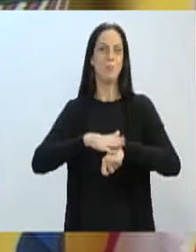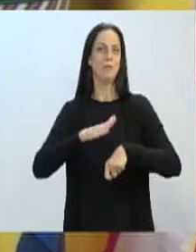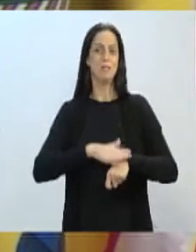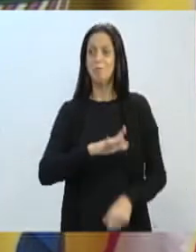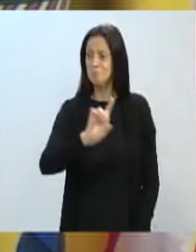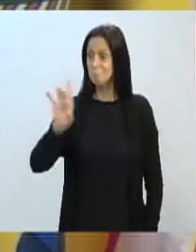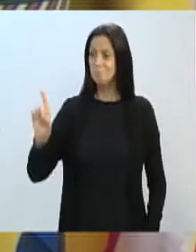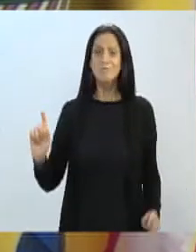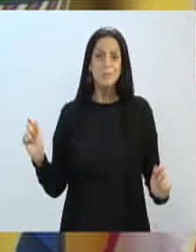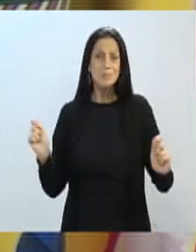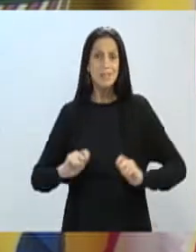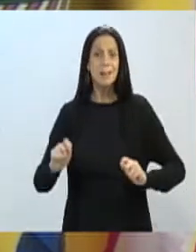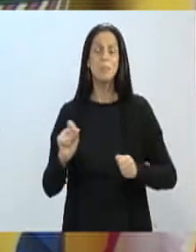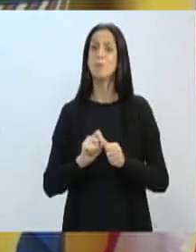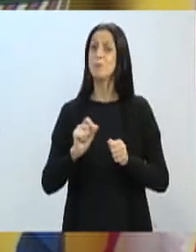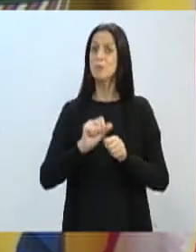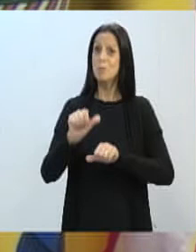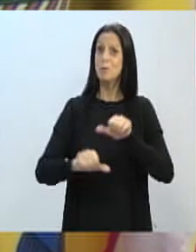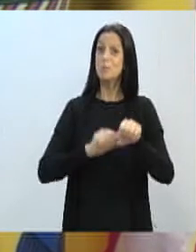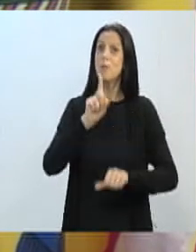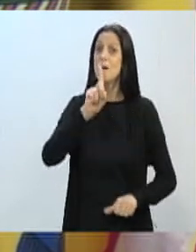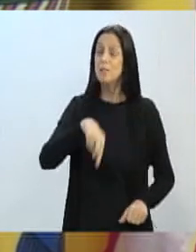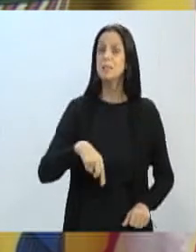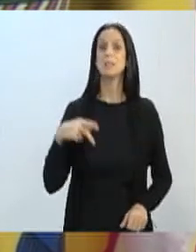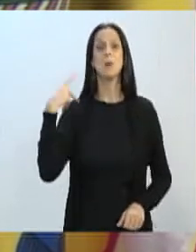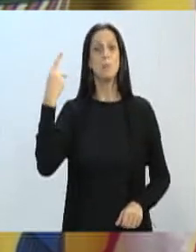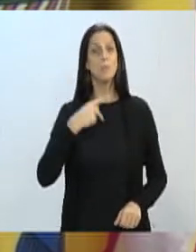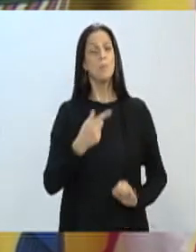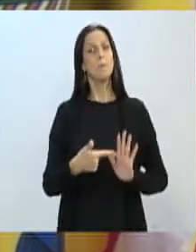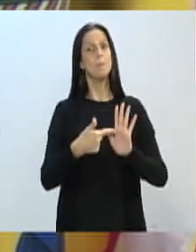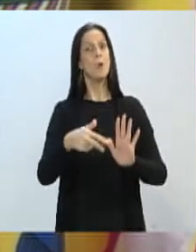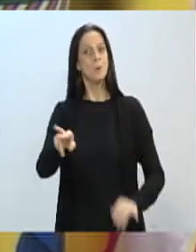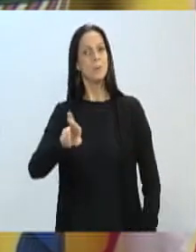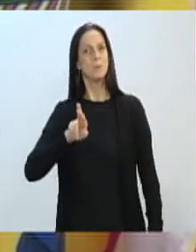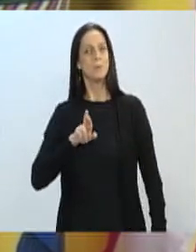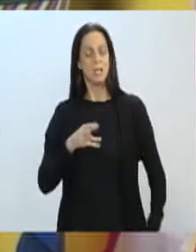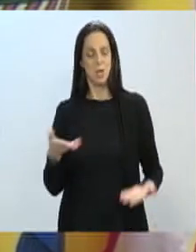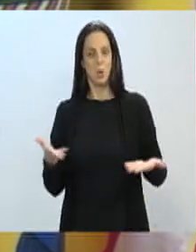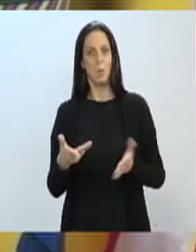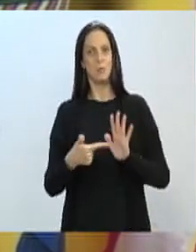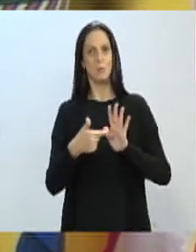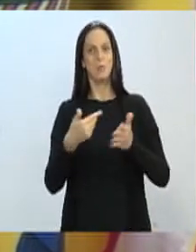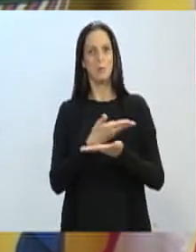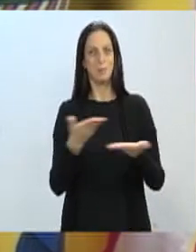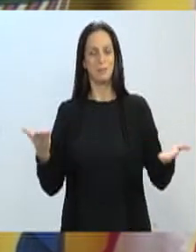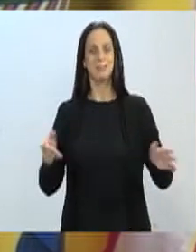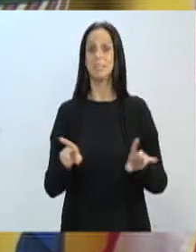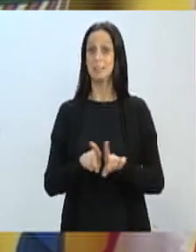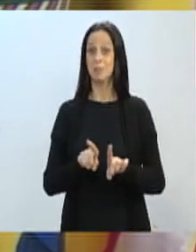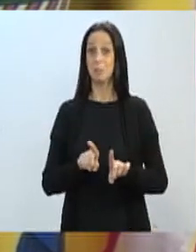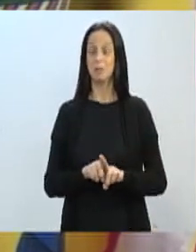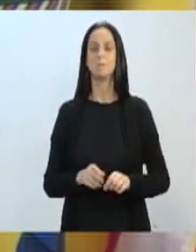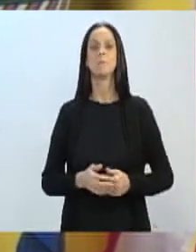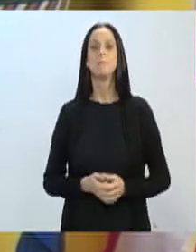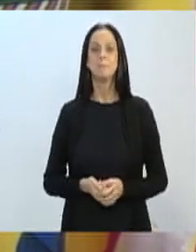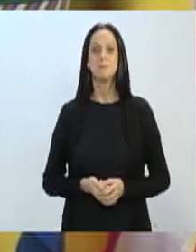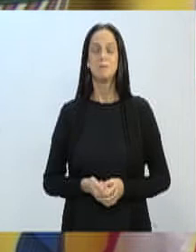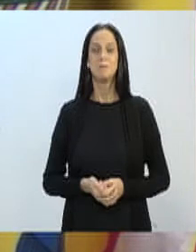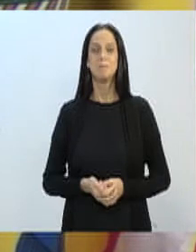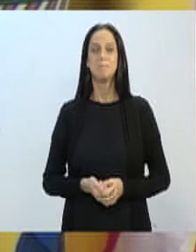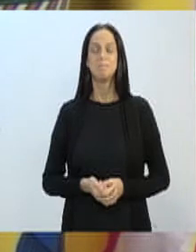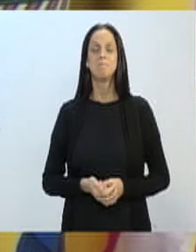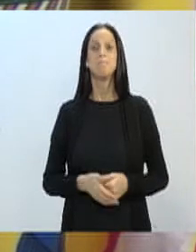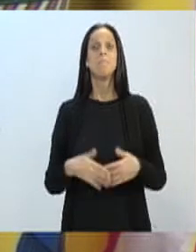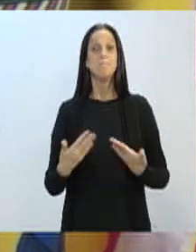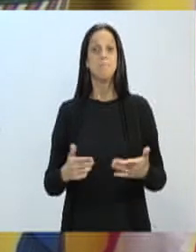de cada um de nós para transformar esse a política de resultado E é isso que apresenta nessa casa aqui e também quero dizer que